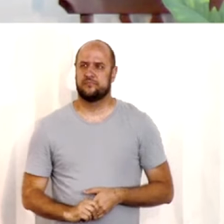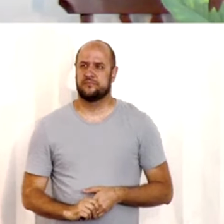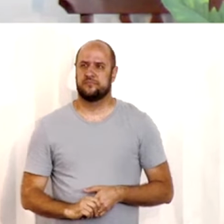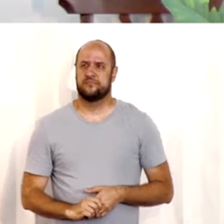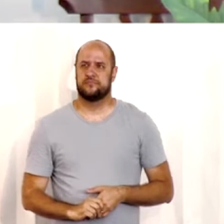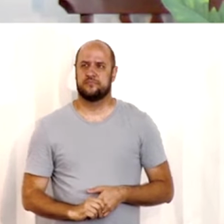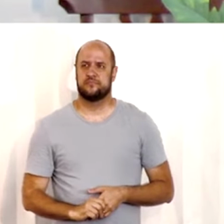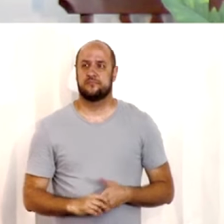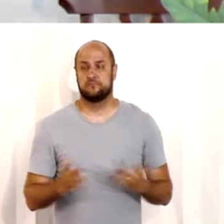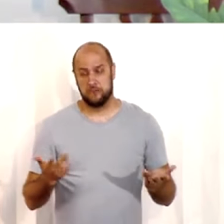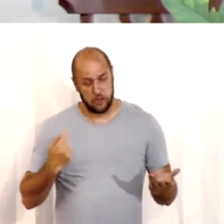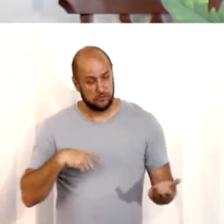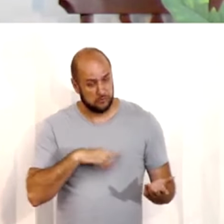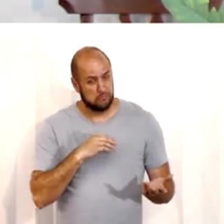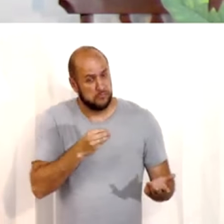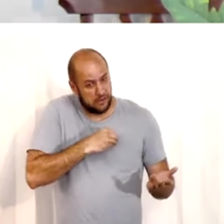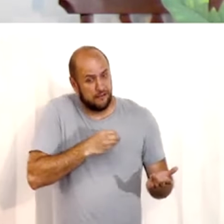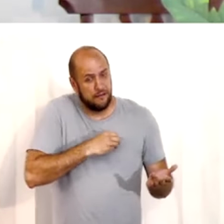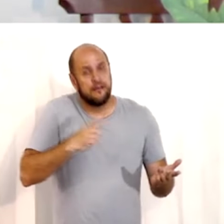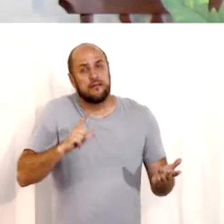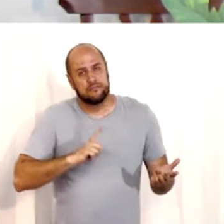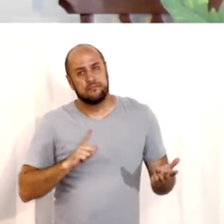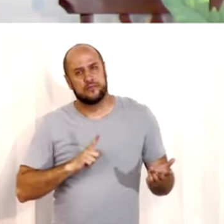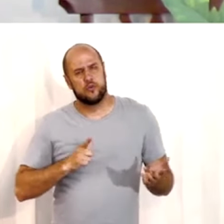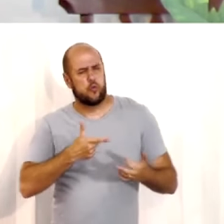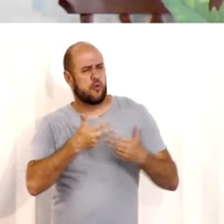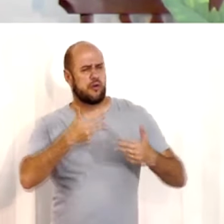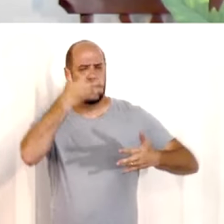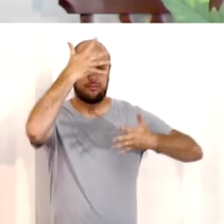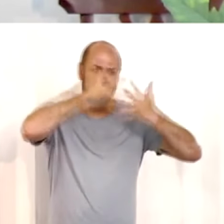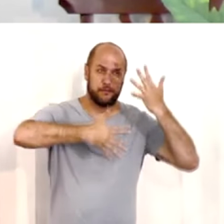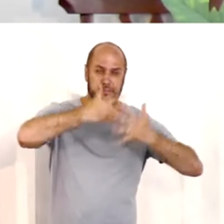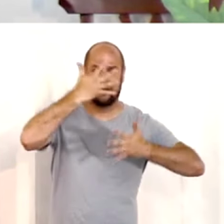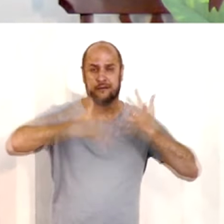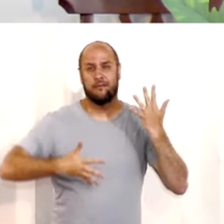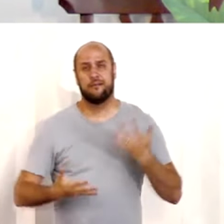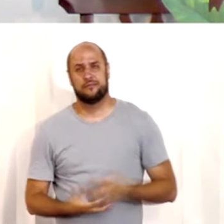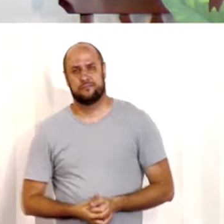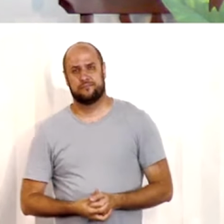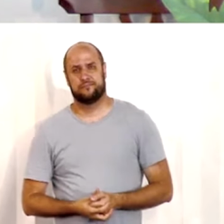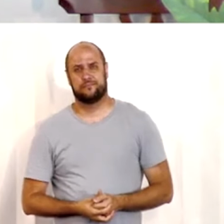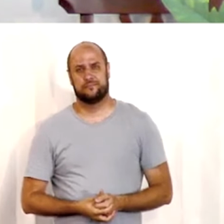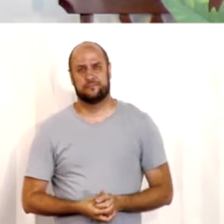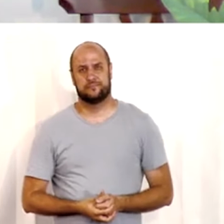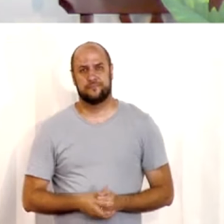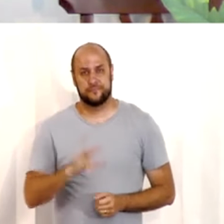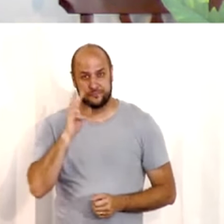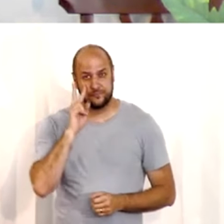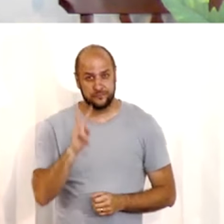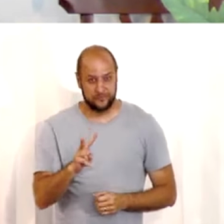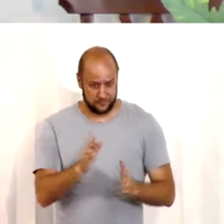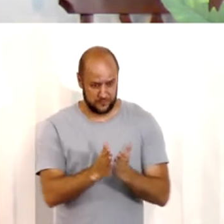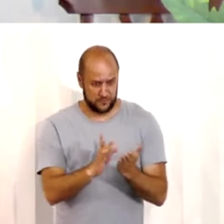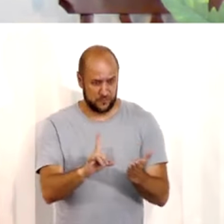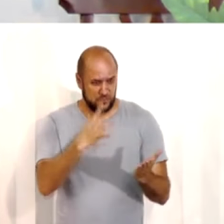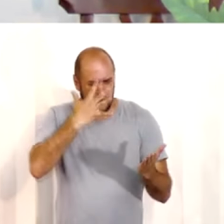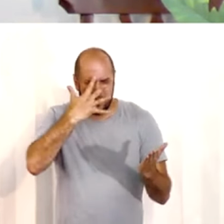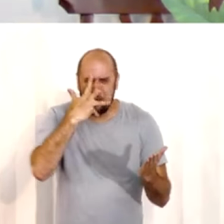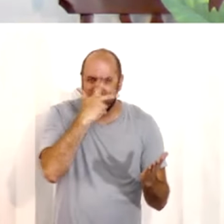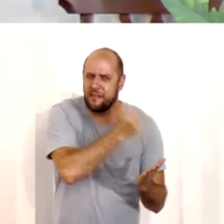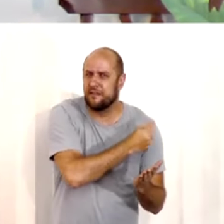os pecados, as distrações. Vejam como o texto é lindo. Ainda uma ênfase,